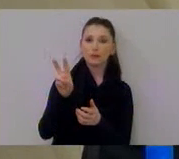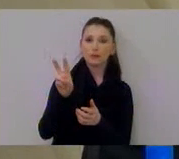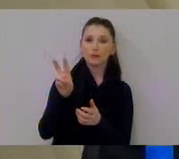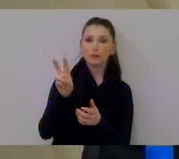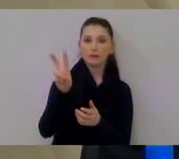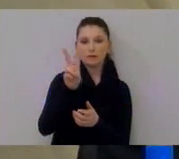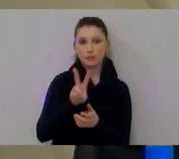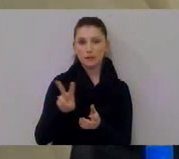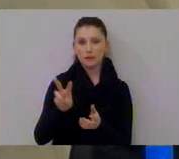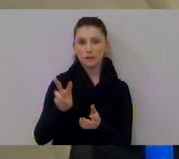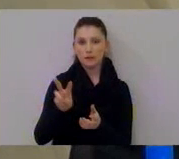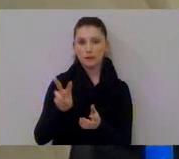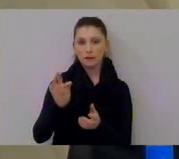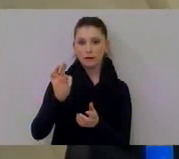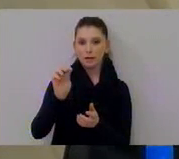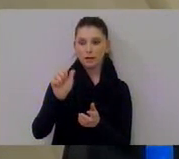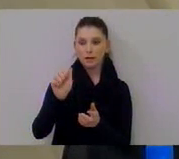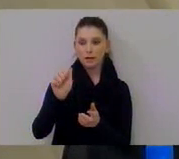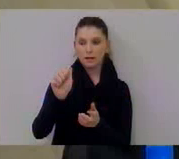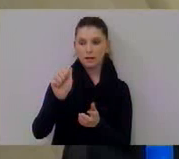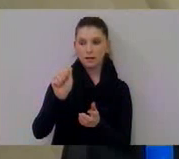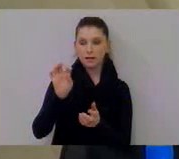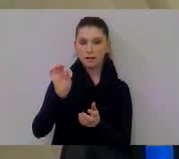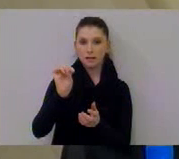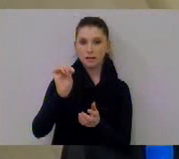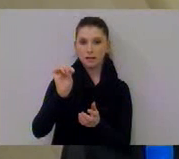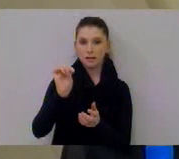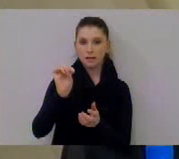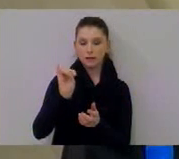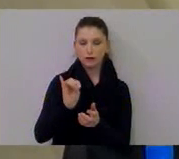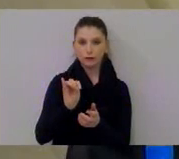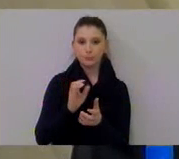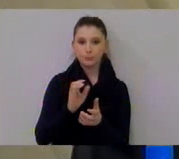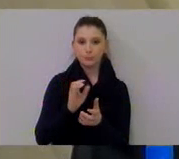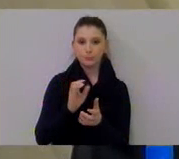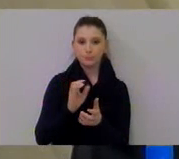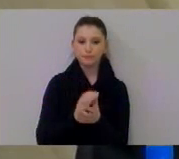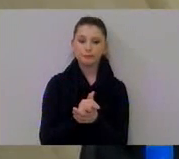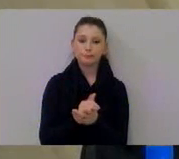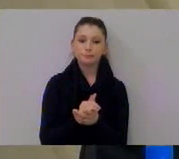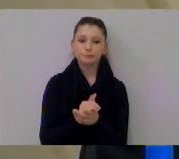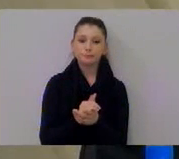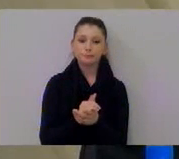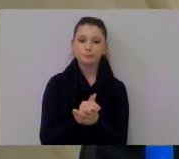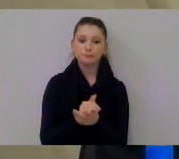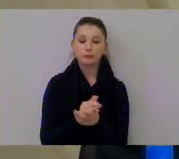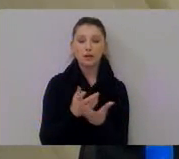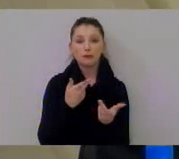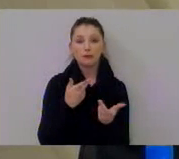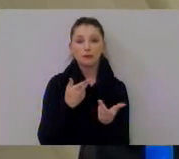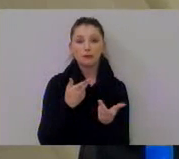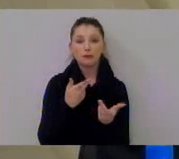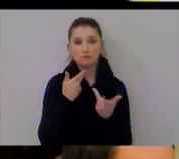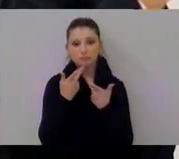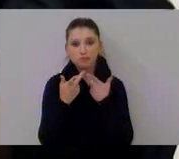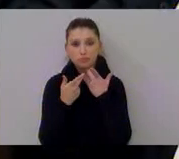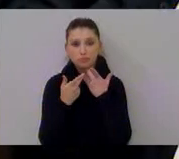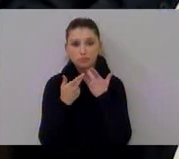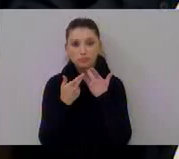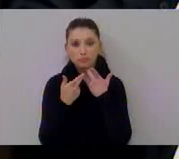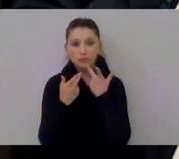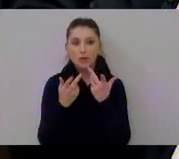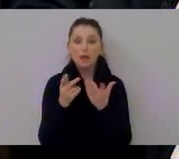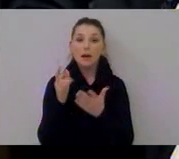vereadora Tatiane Teixeira. Assunto: colocação de placas